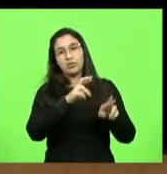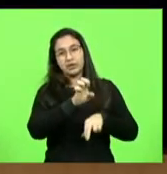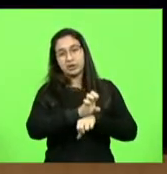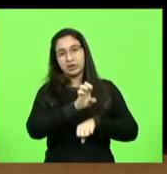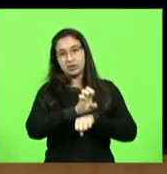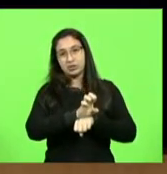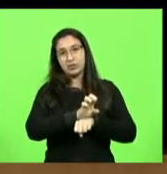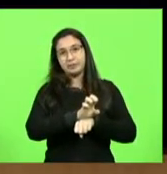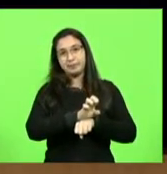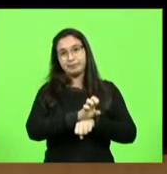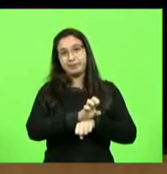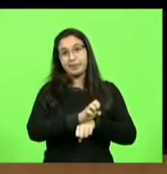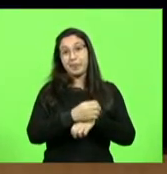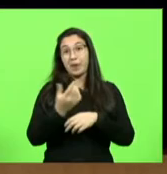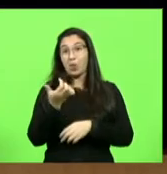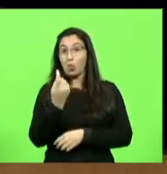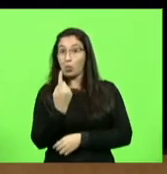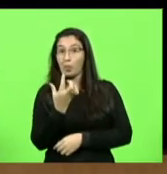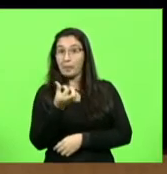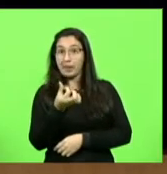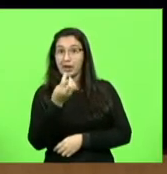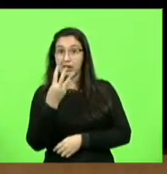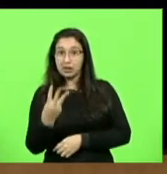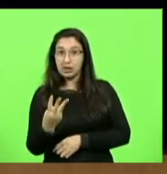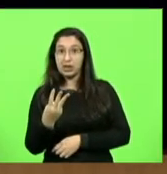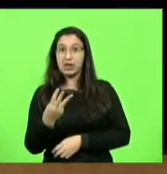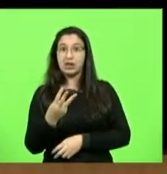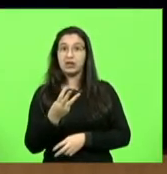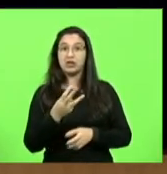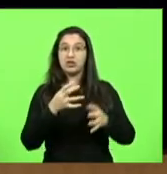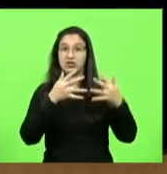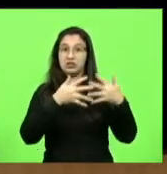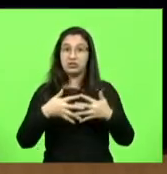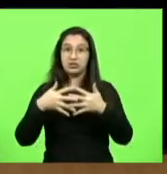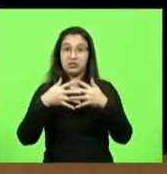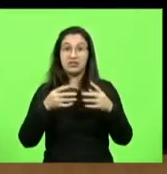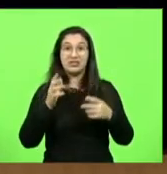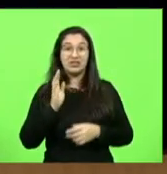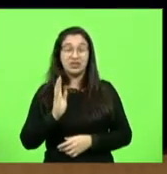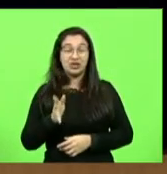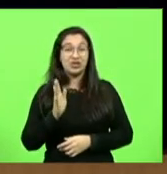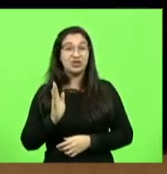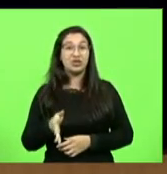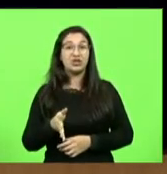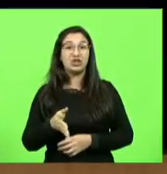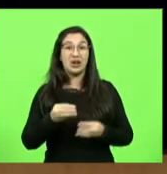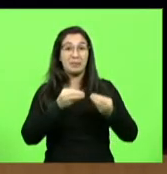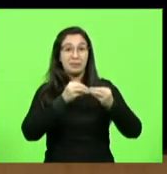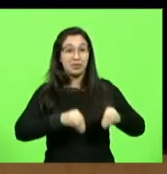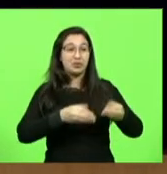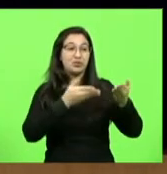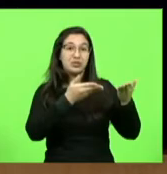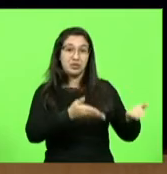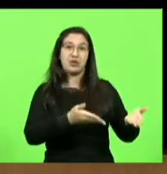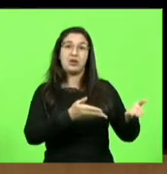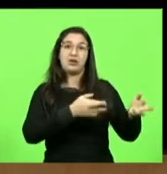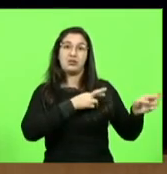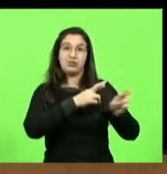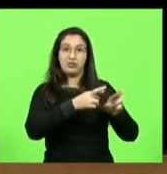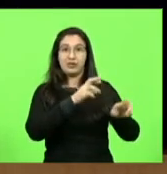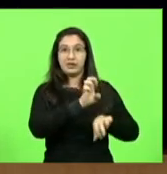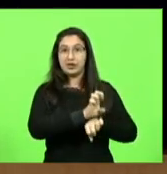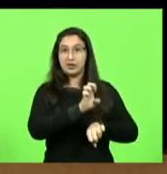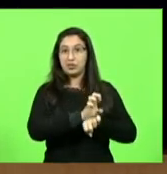da 163, os tremiões, os bitrens, estão arrebentando as rodovias estaduais. Se o governo do estado